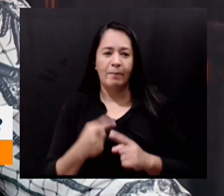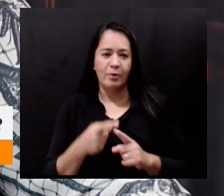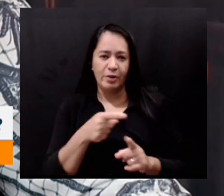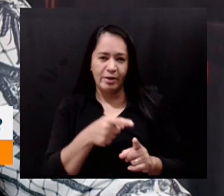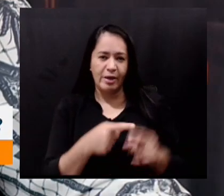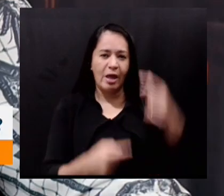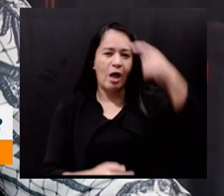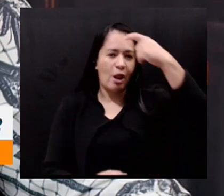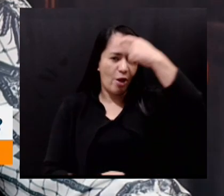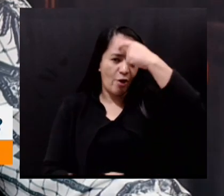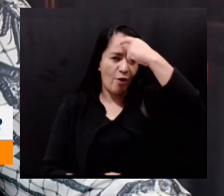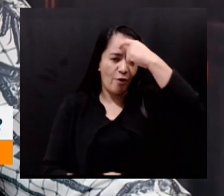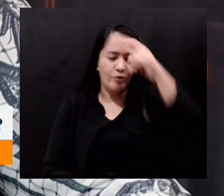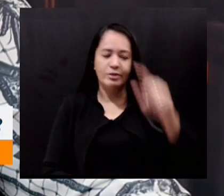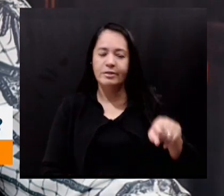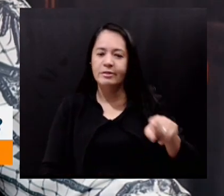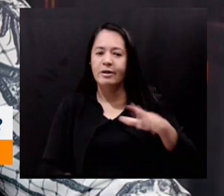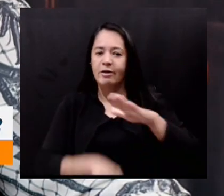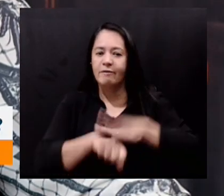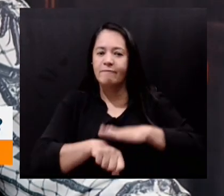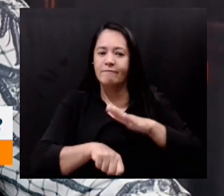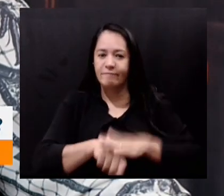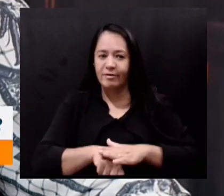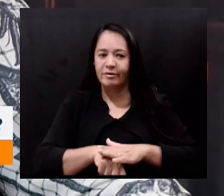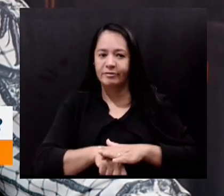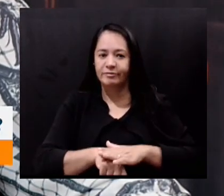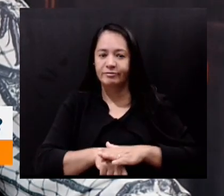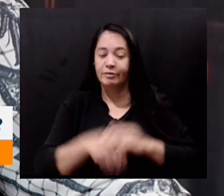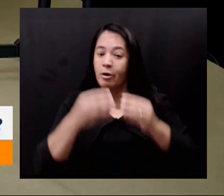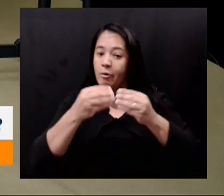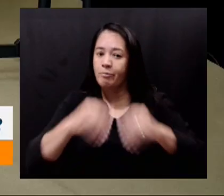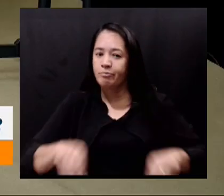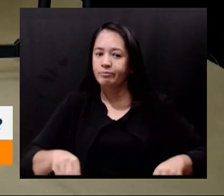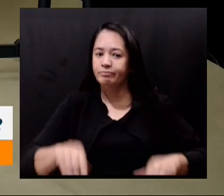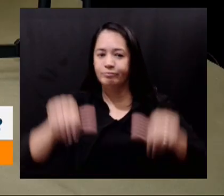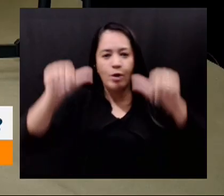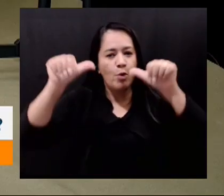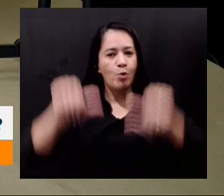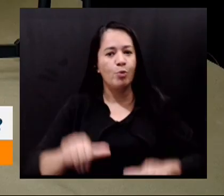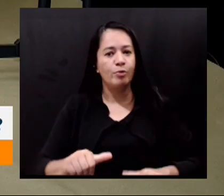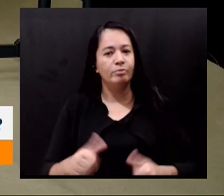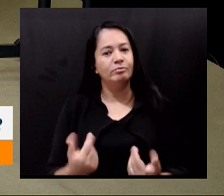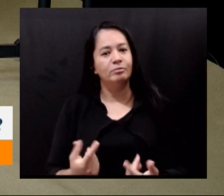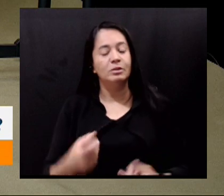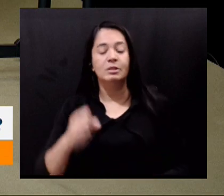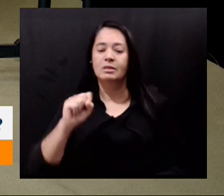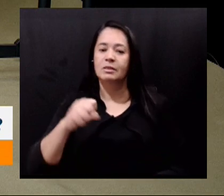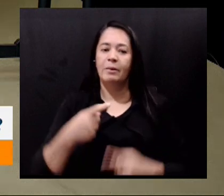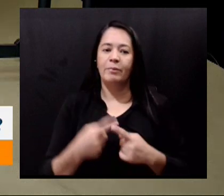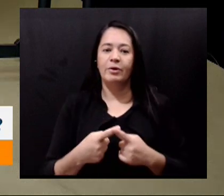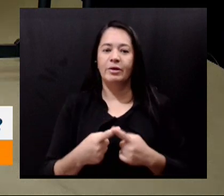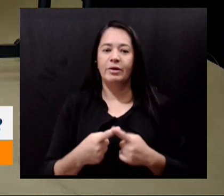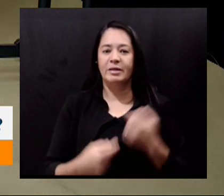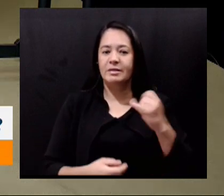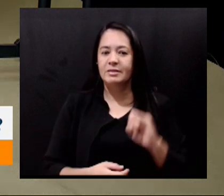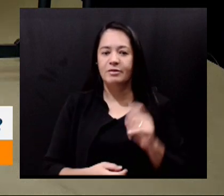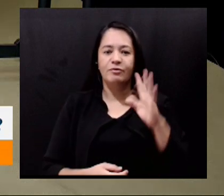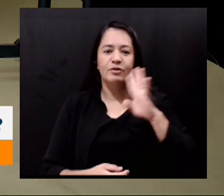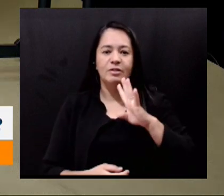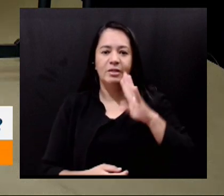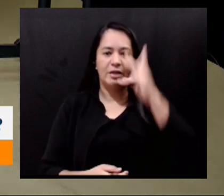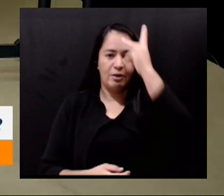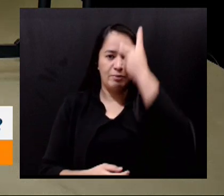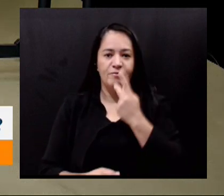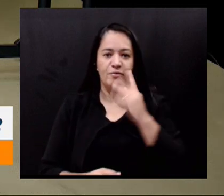está fazendo não é tão legal? É, porque se fosse legal não precisava criar um perfil falso, né. É.